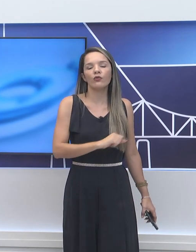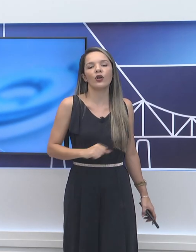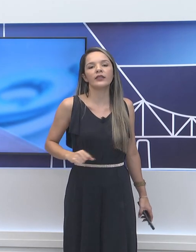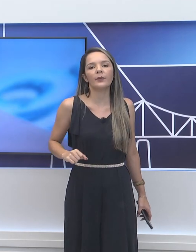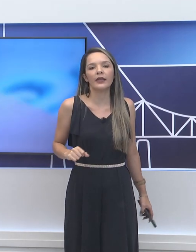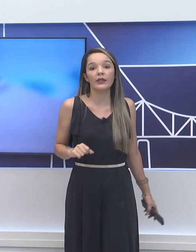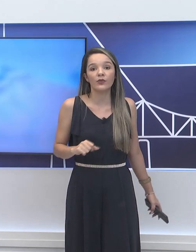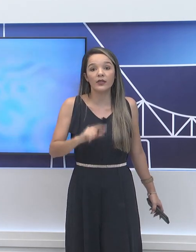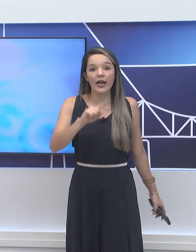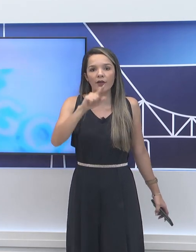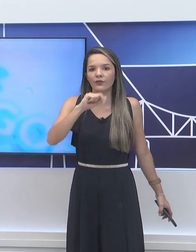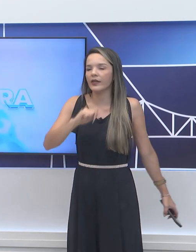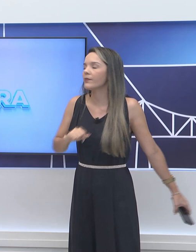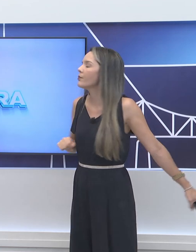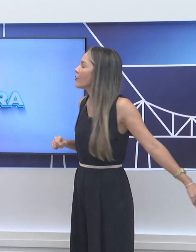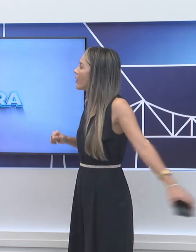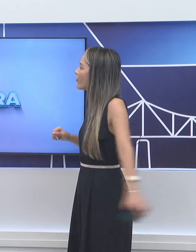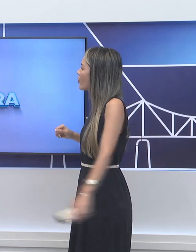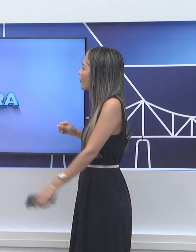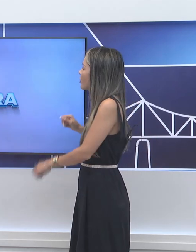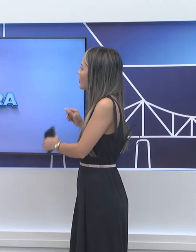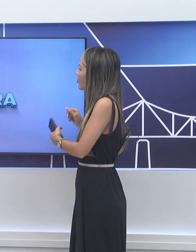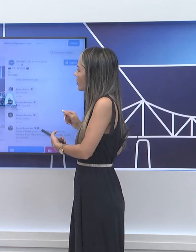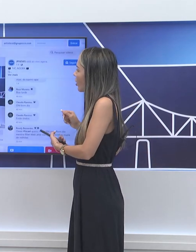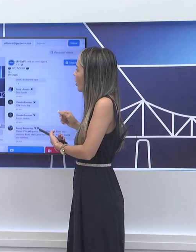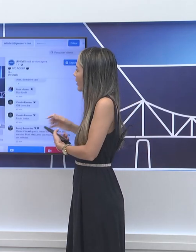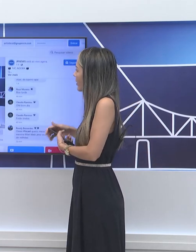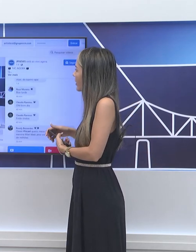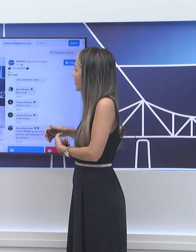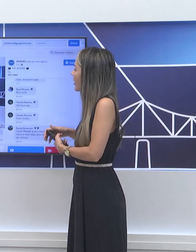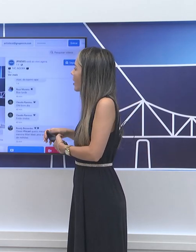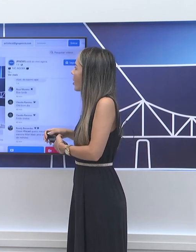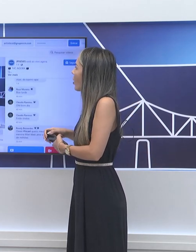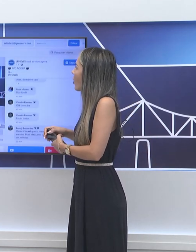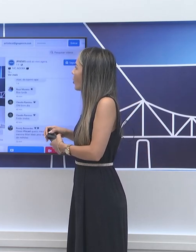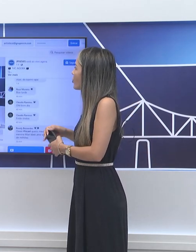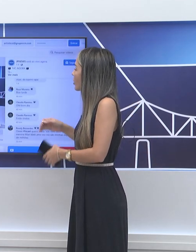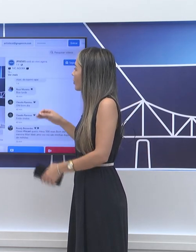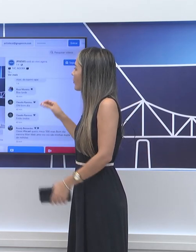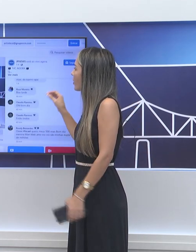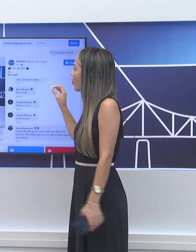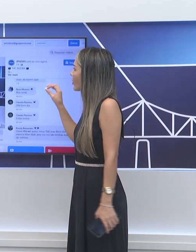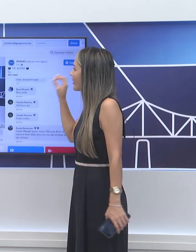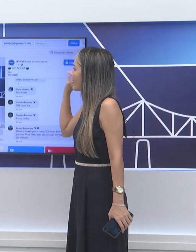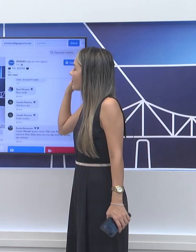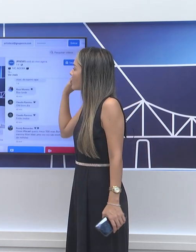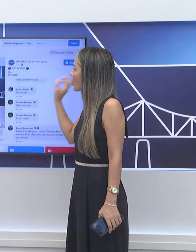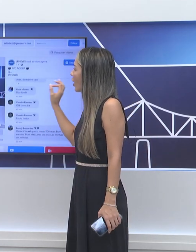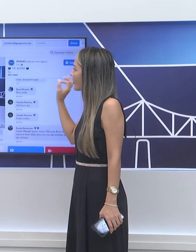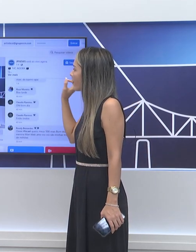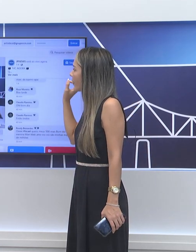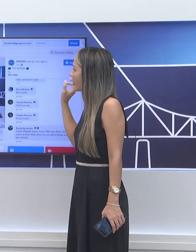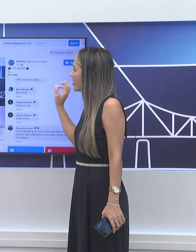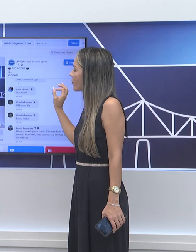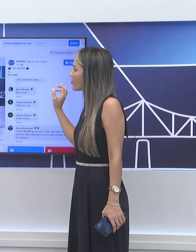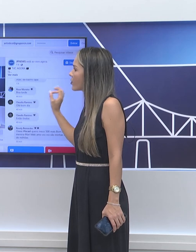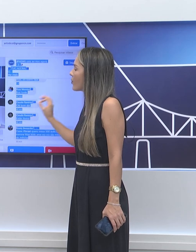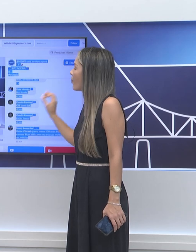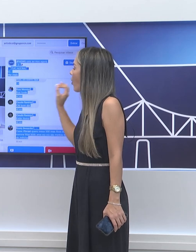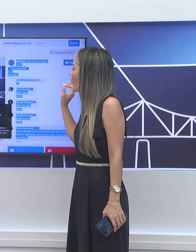ou JP News? Quero ver. Por favor, meu diretor, coloca aqui. Olha, o diretor falou que JP